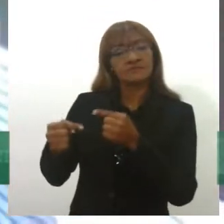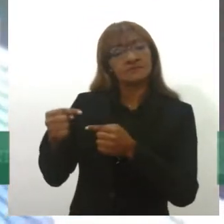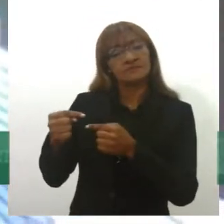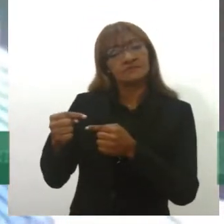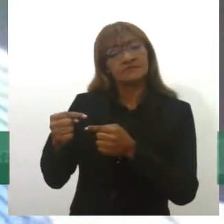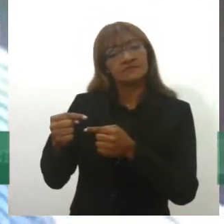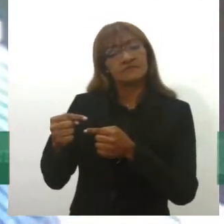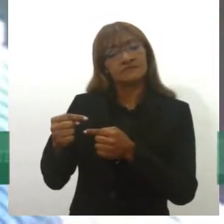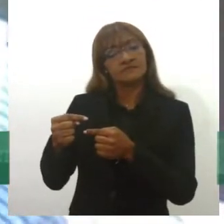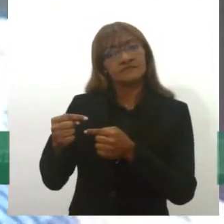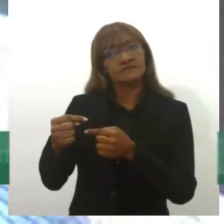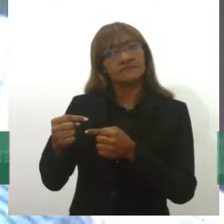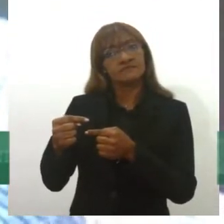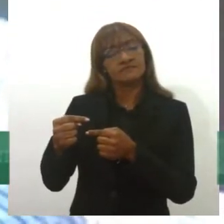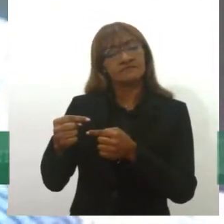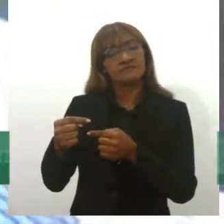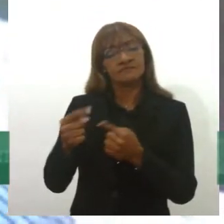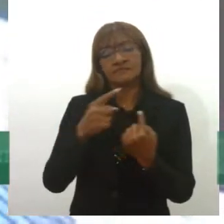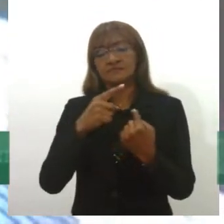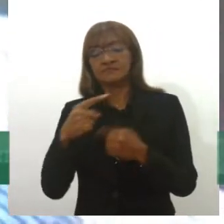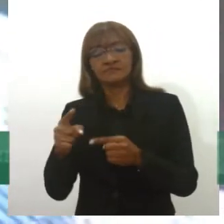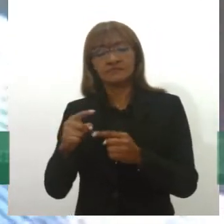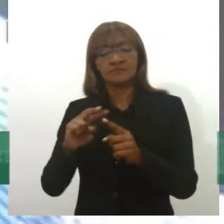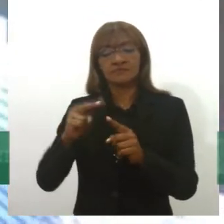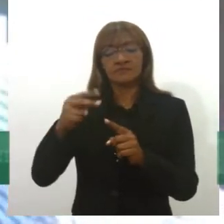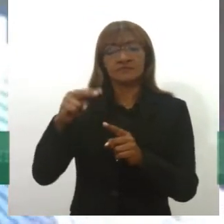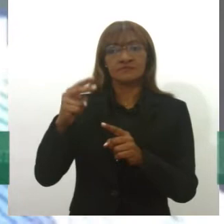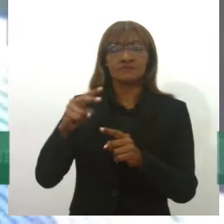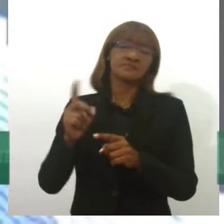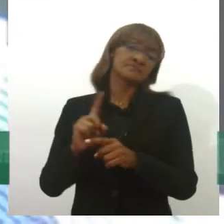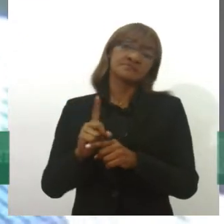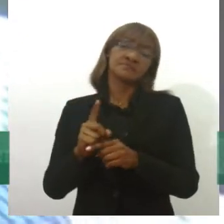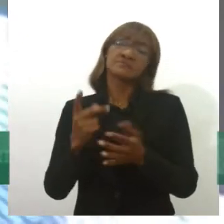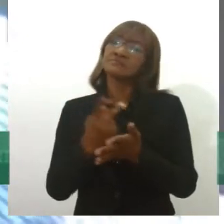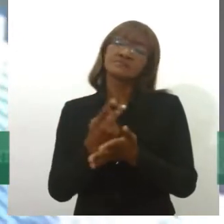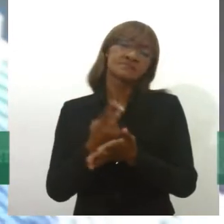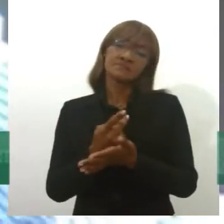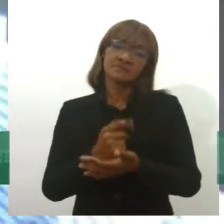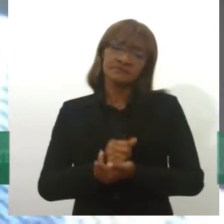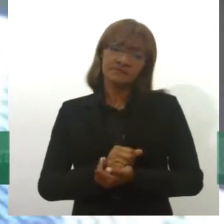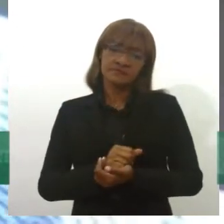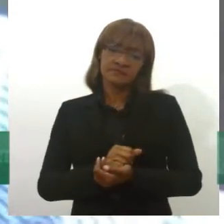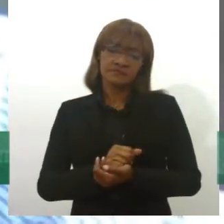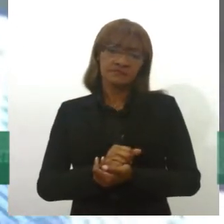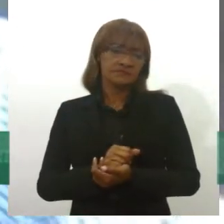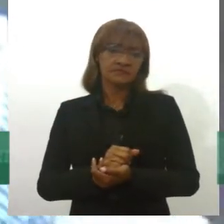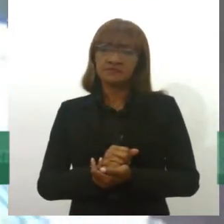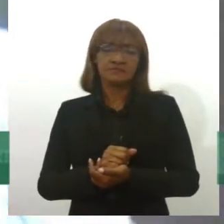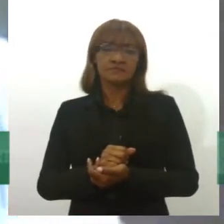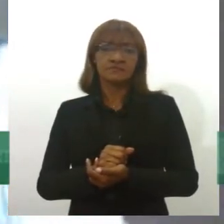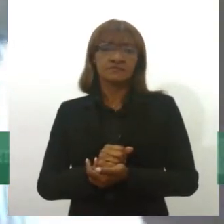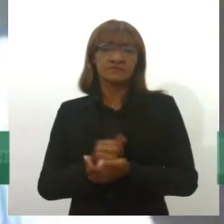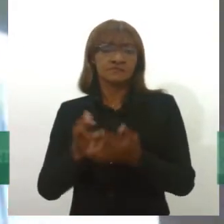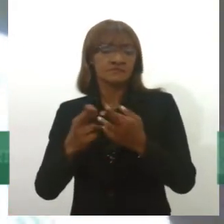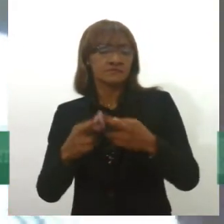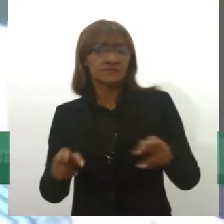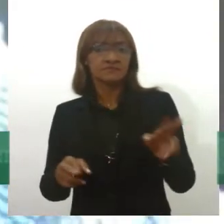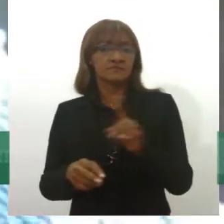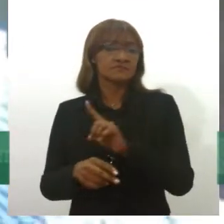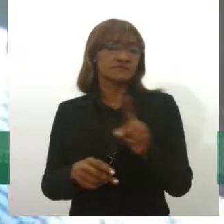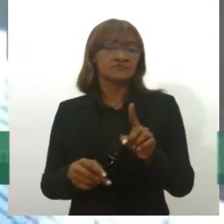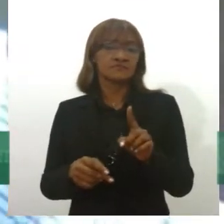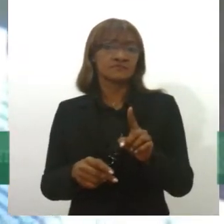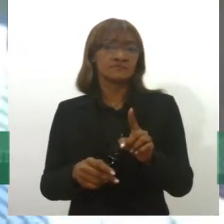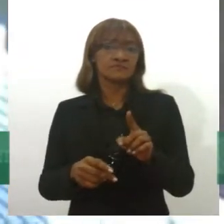não atacar a política de preços e optar por mexer na tributação é um caminho errado, que não vai resultar no preço na bomba para o